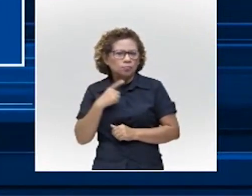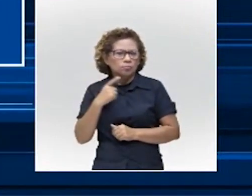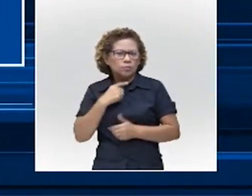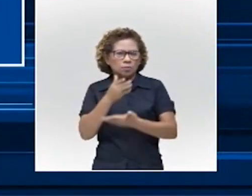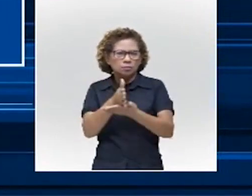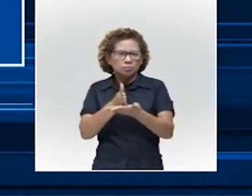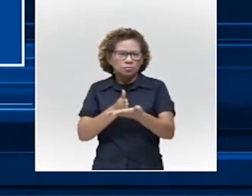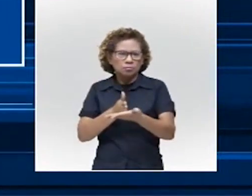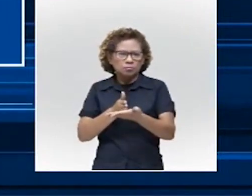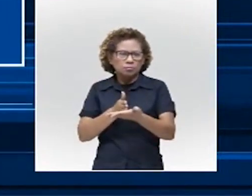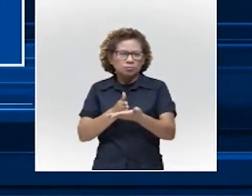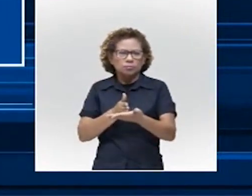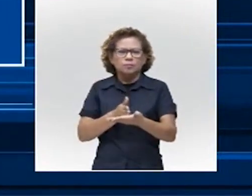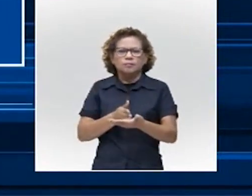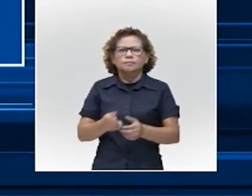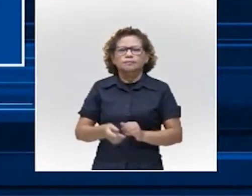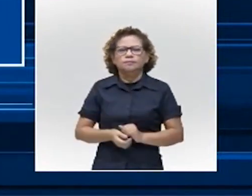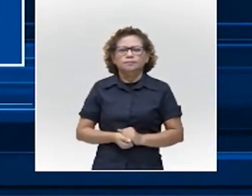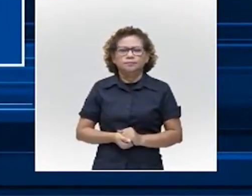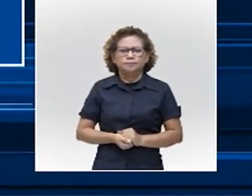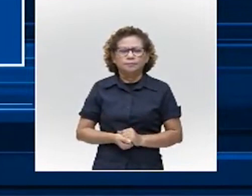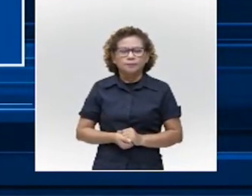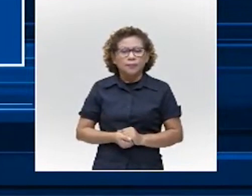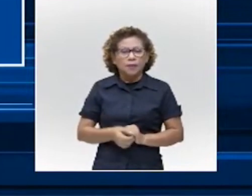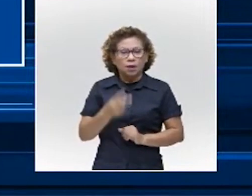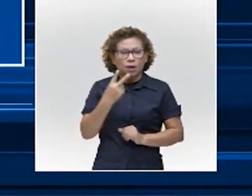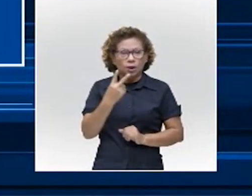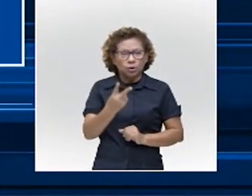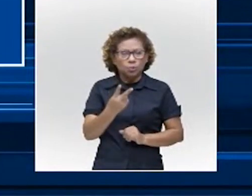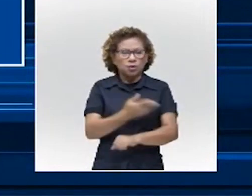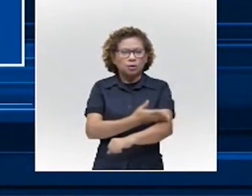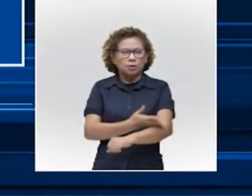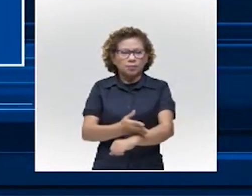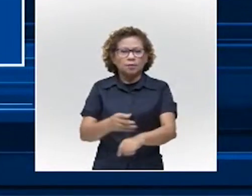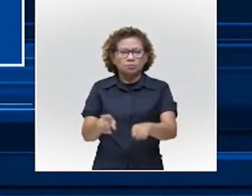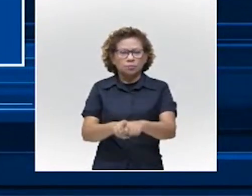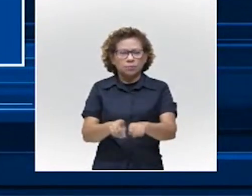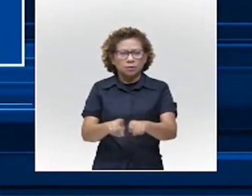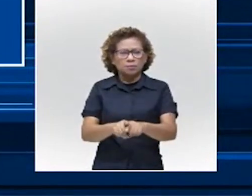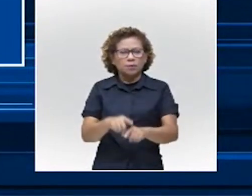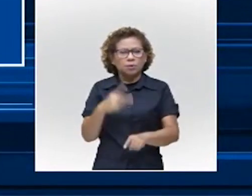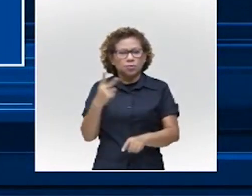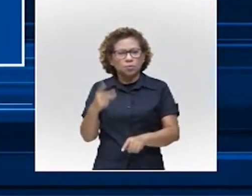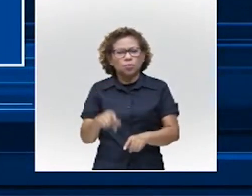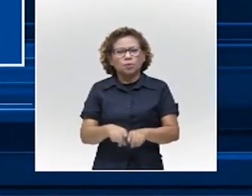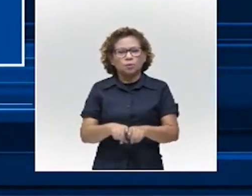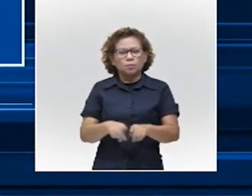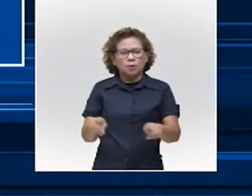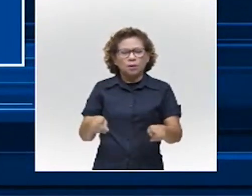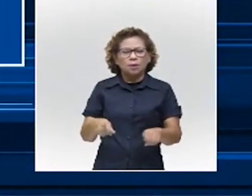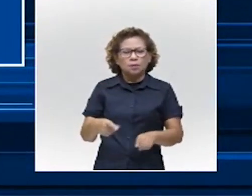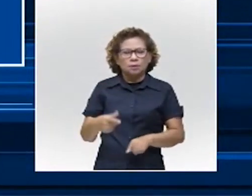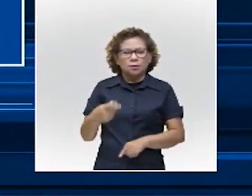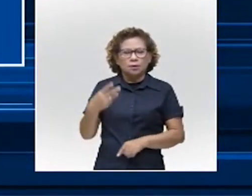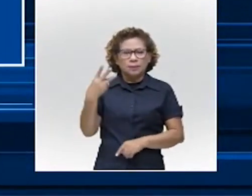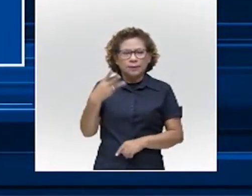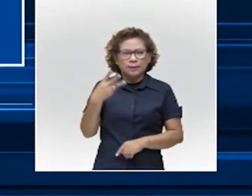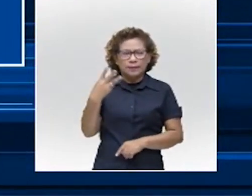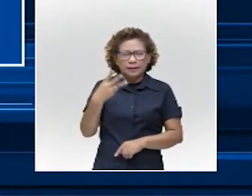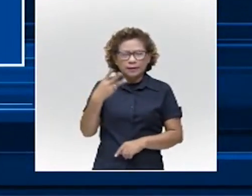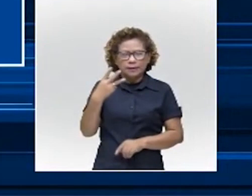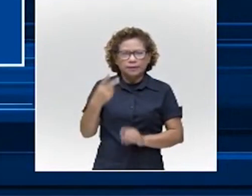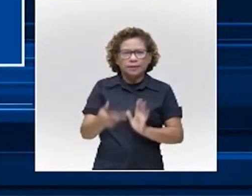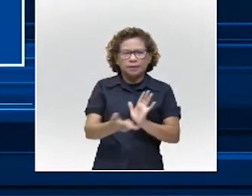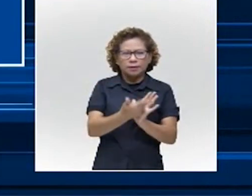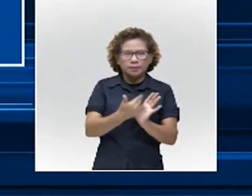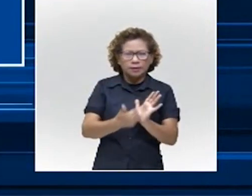duas partes. E na última imagem a gente tem aqui 4 partes. Porém, se a